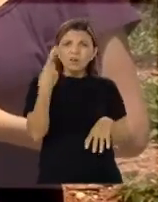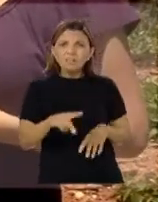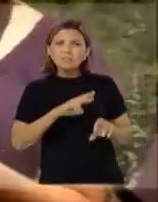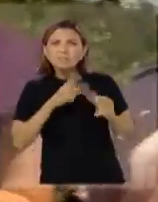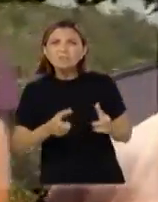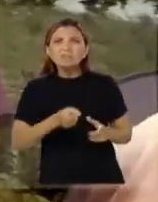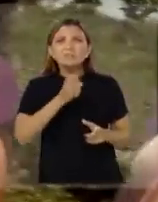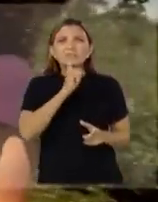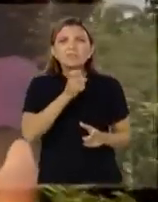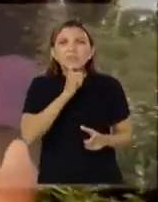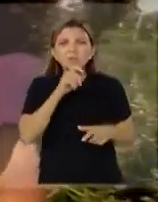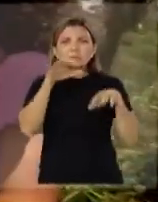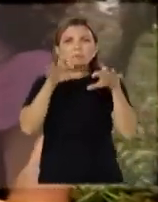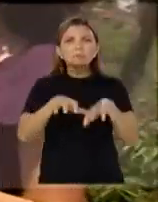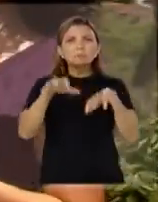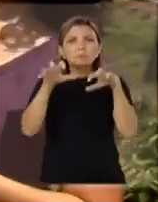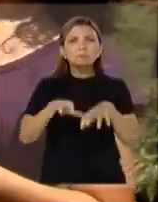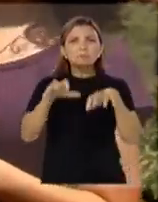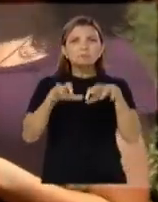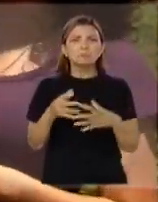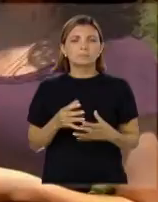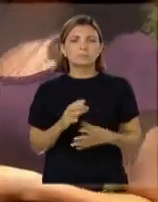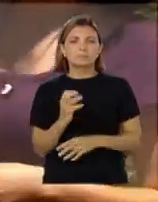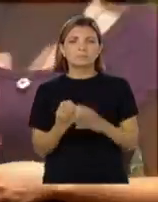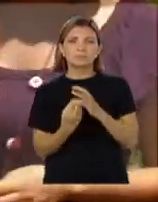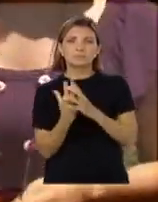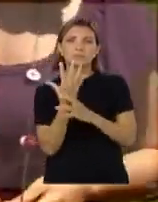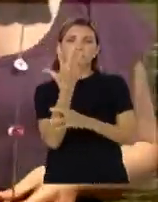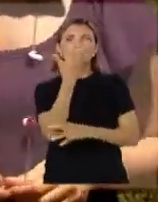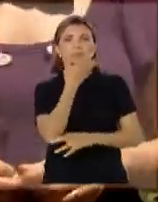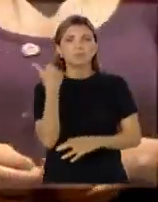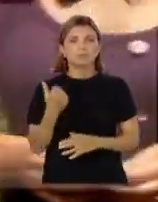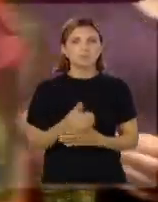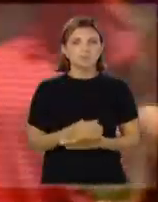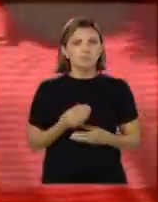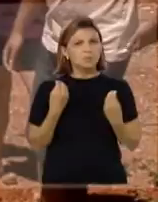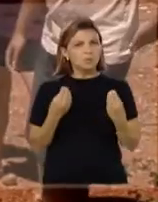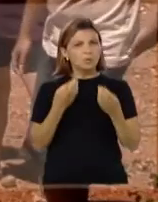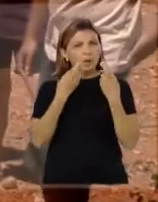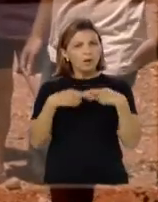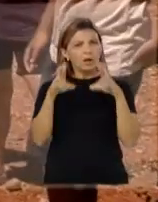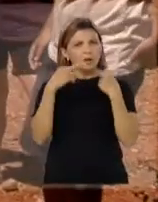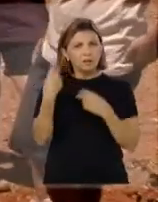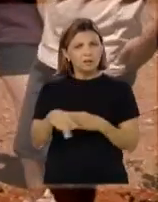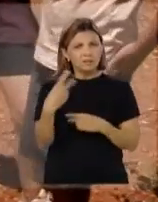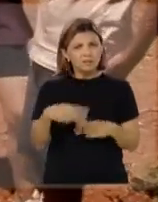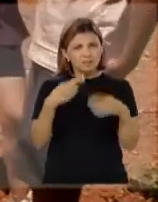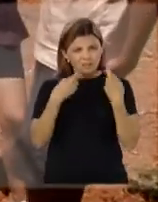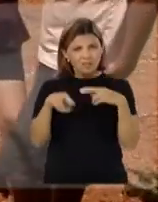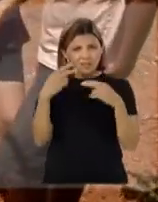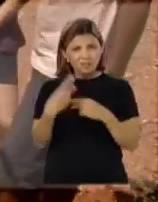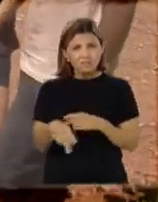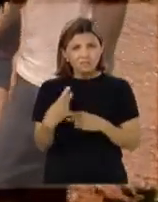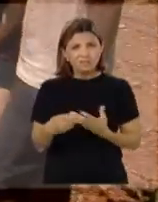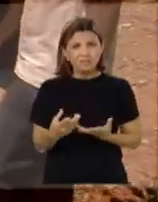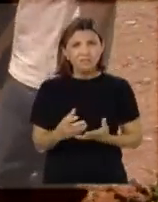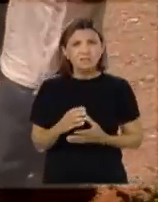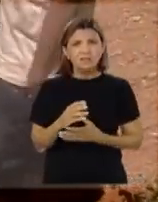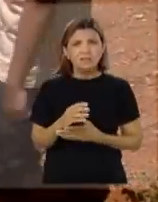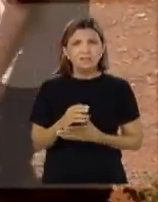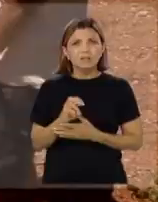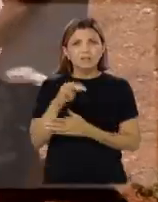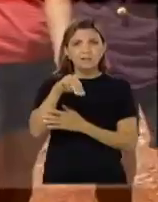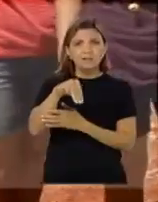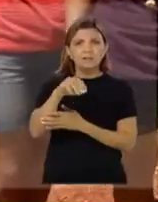muito louca. Não é muito interessante conhecer tudo isso sobre a Caatinga. É quem te viu e quem te vê, Tata. Hoje mesmo você reclamou do meu mandacaru. Reclamou